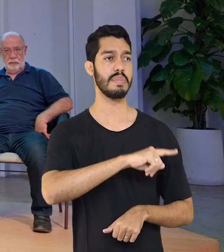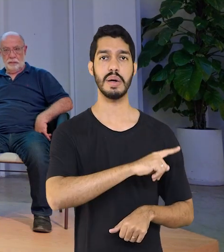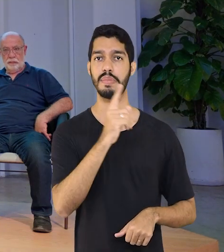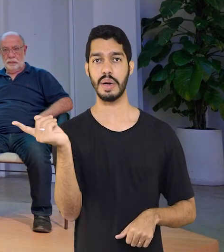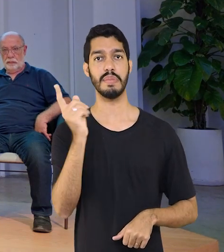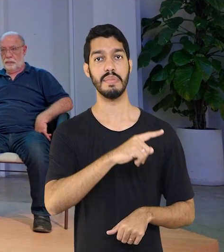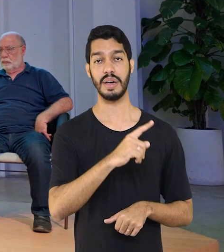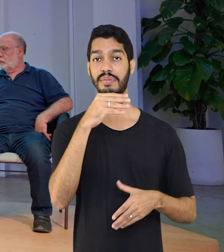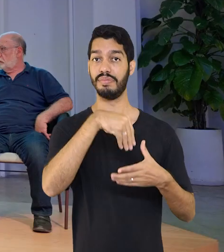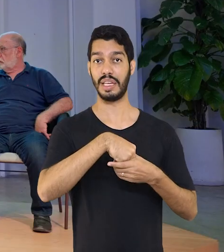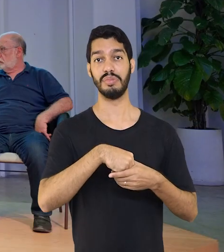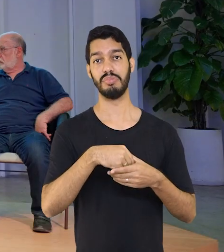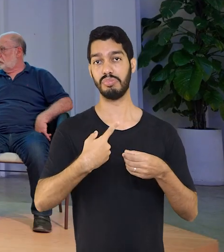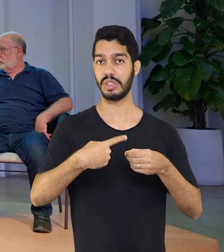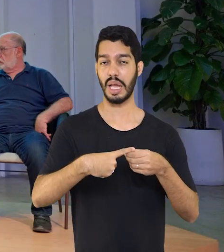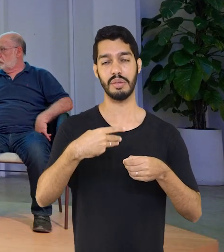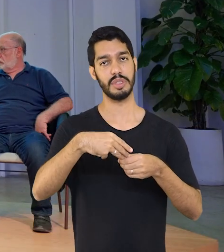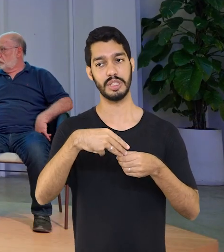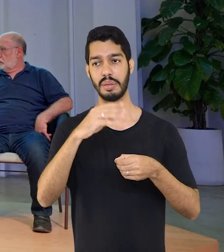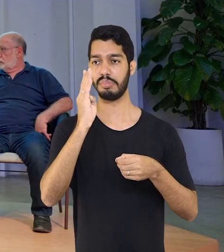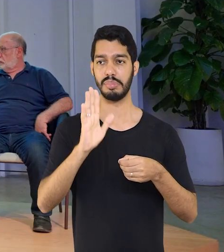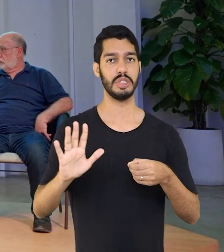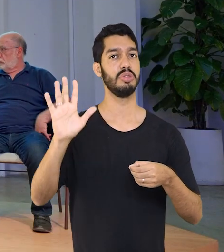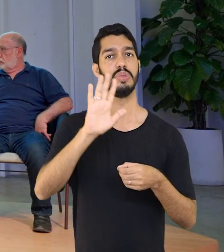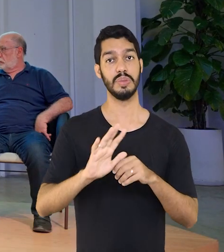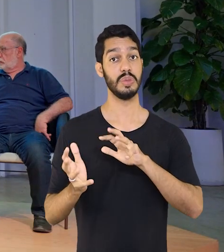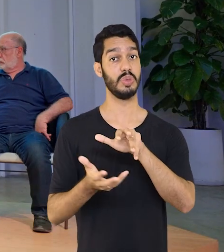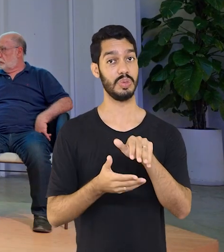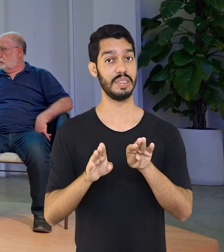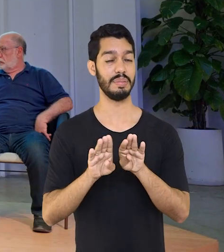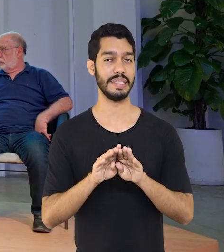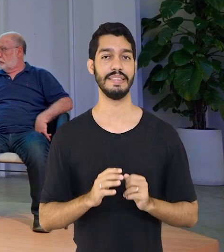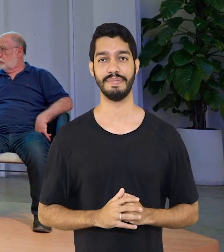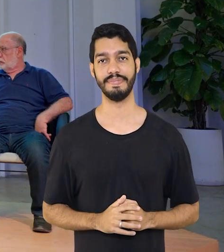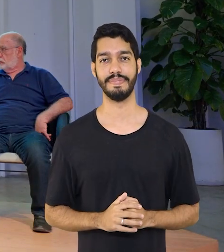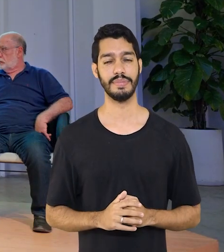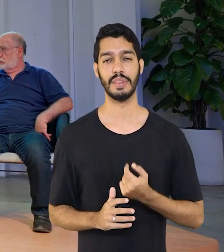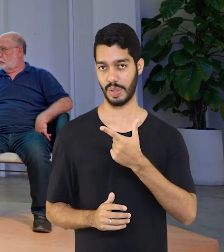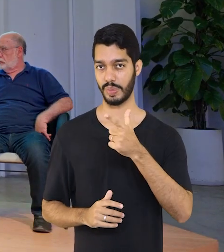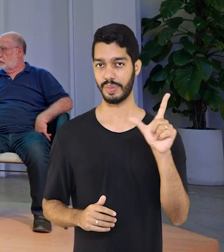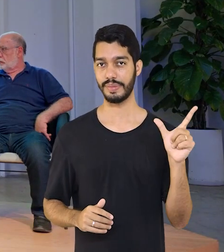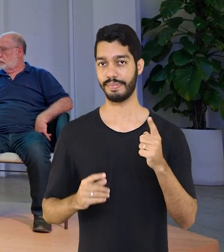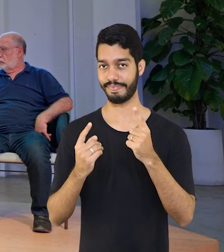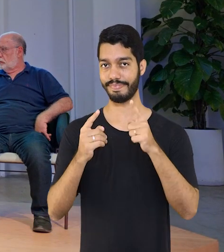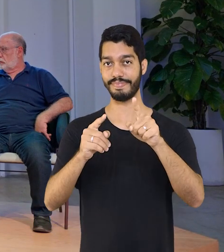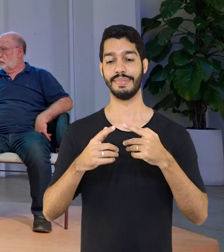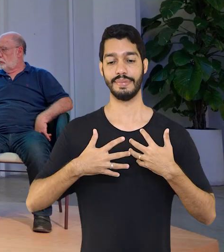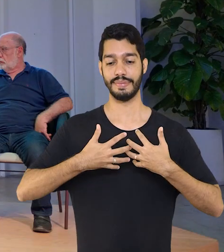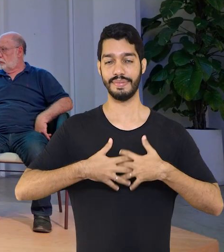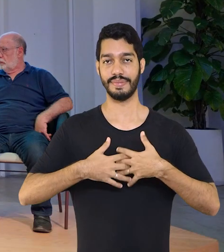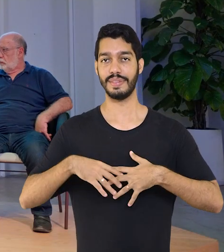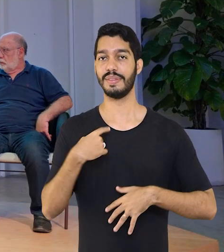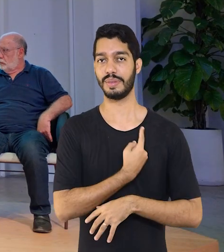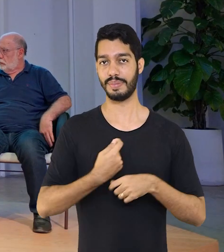das redes de transporte nas cidades do Brasil e do mundo. Uma outra reflexão que a gente